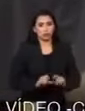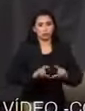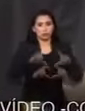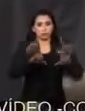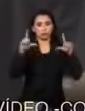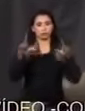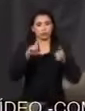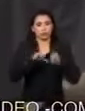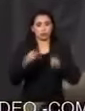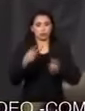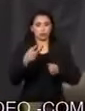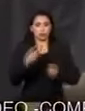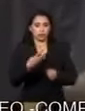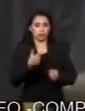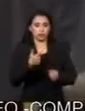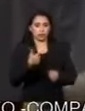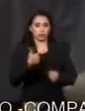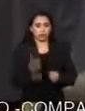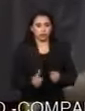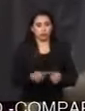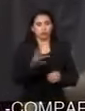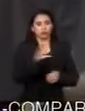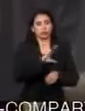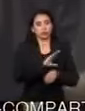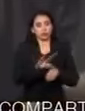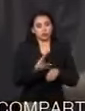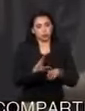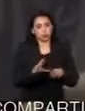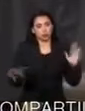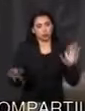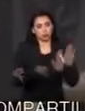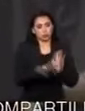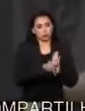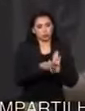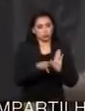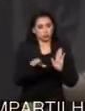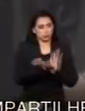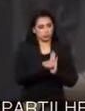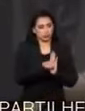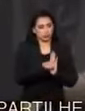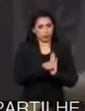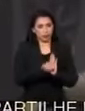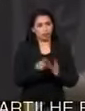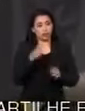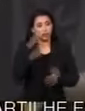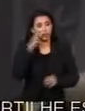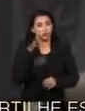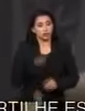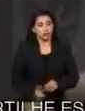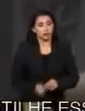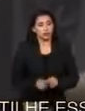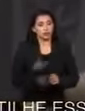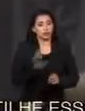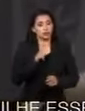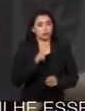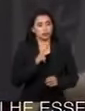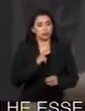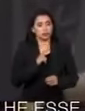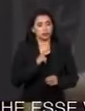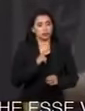do Código de Processo Penal prevê que, na hipótese de aplicação das restritivas da